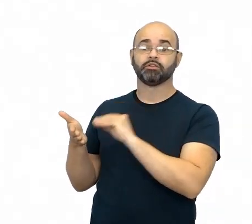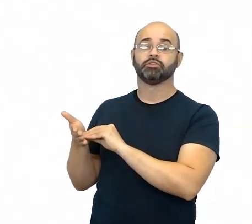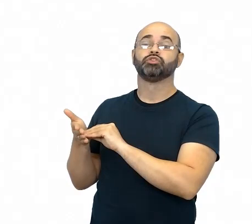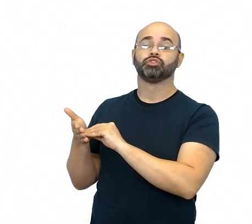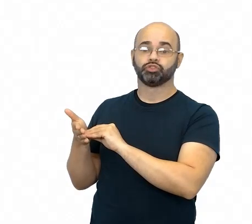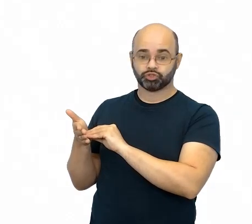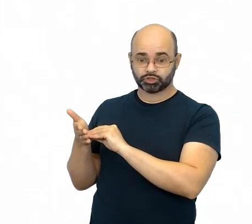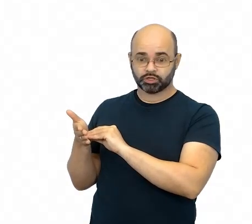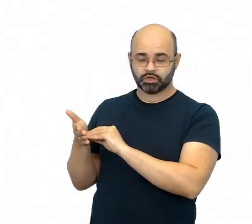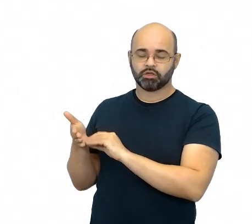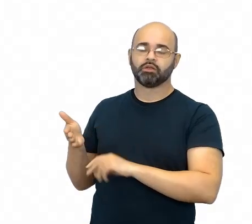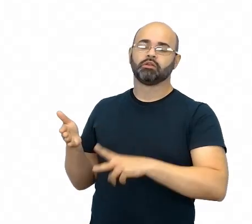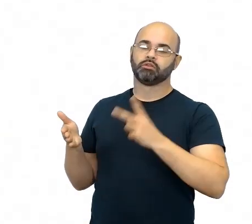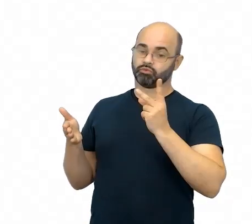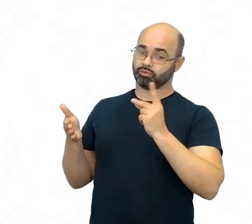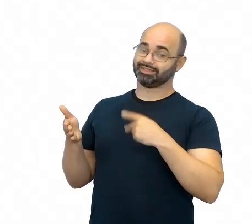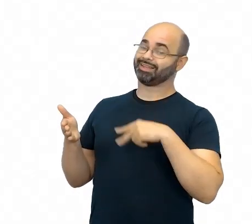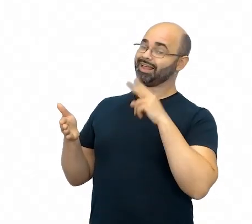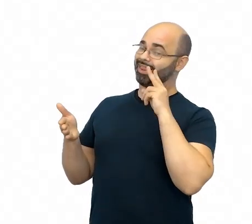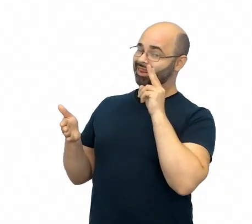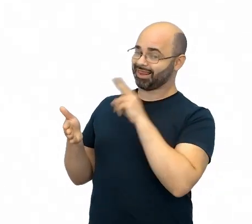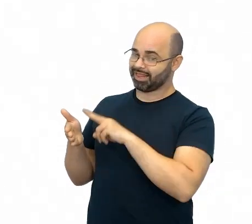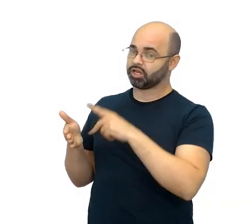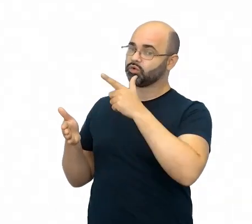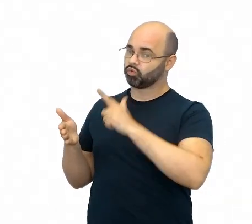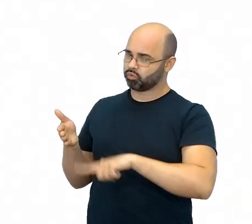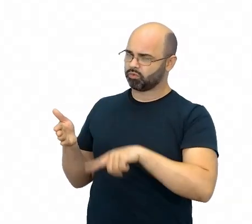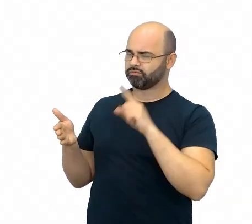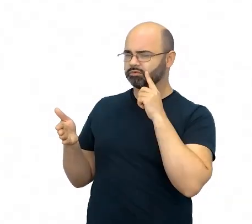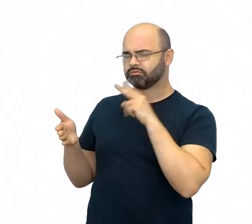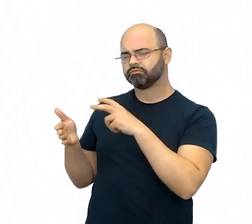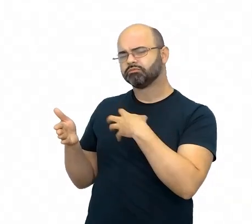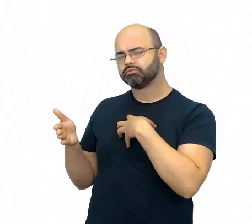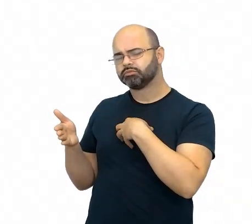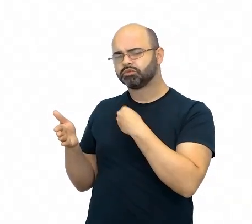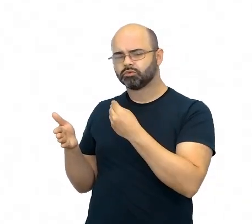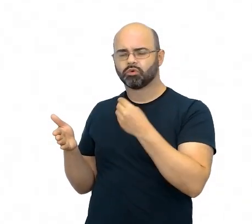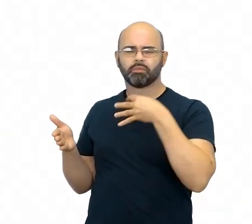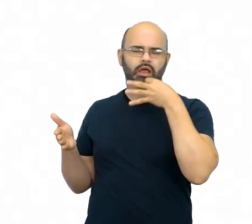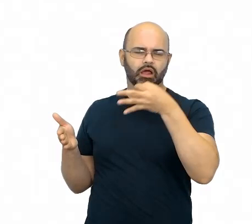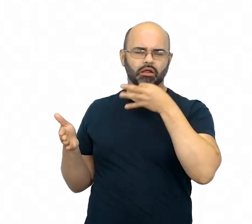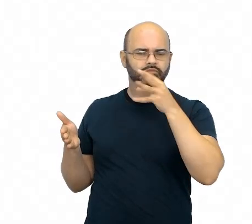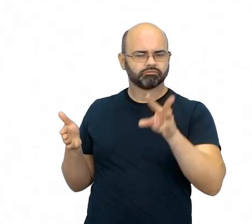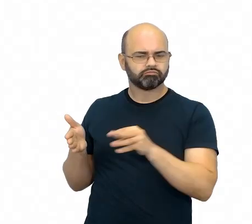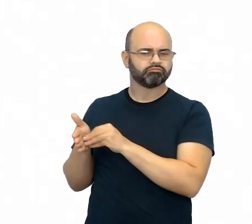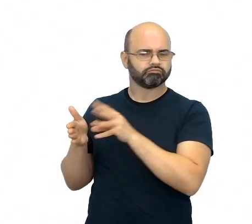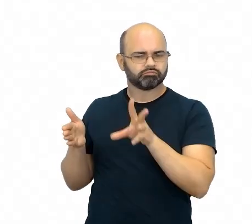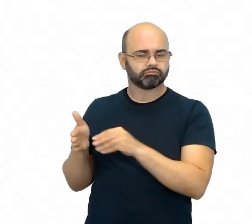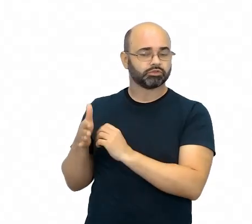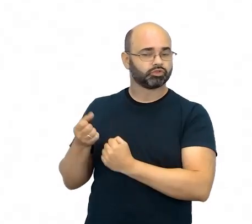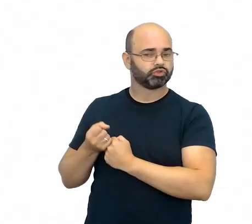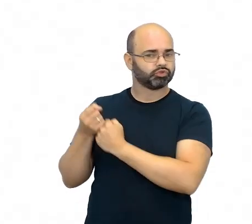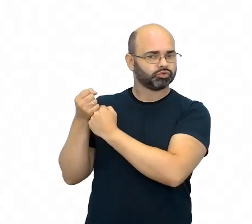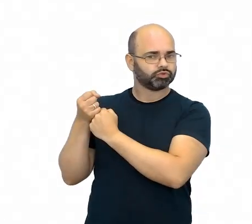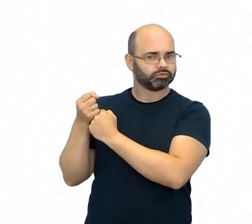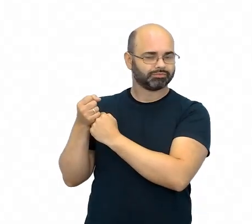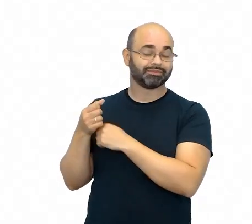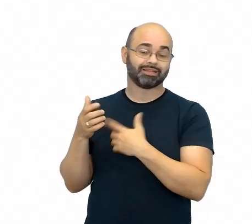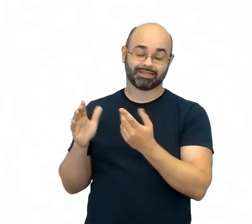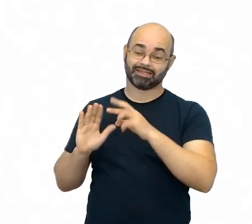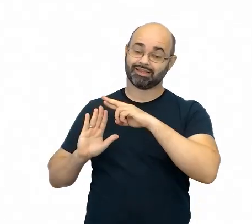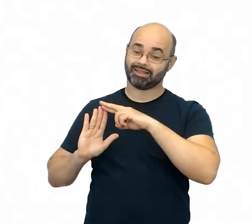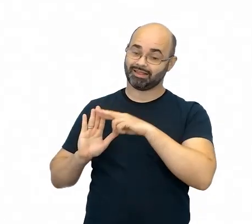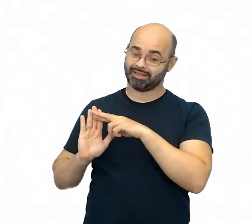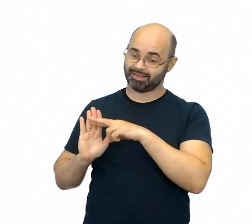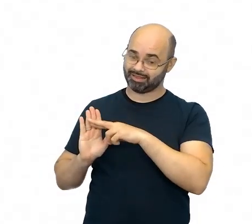texto fique objetivo, com argumentos que sustentem a opinião e de acordo com as regras normativas de